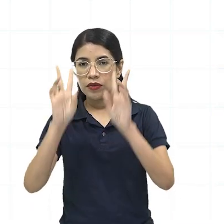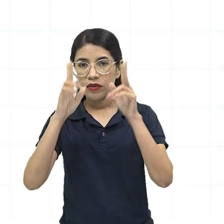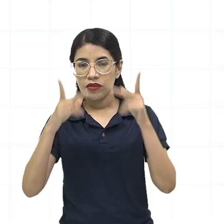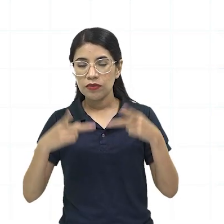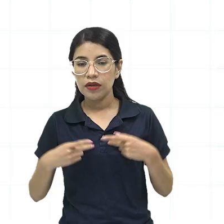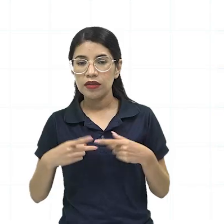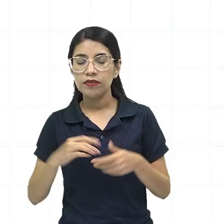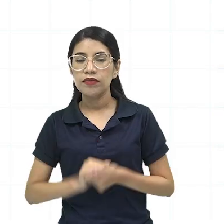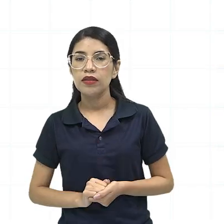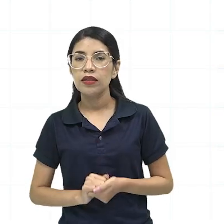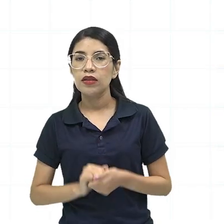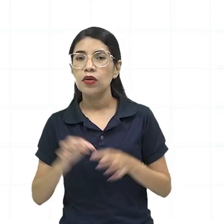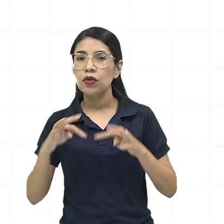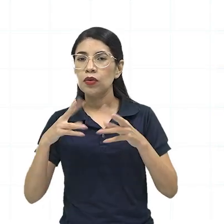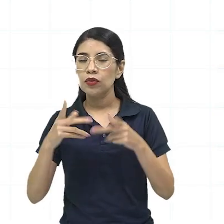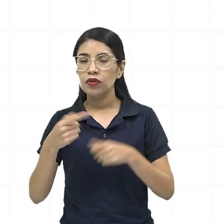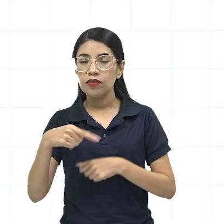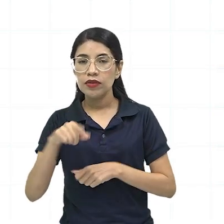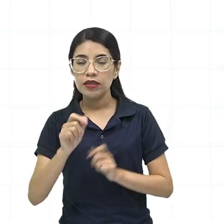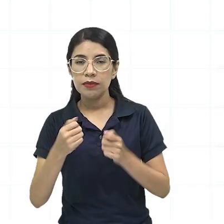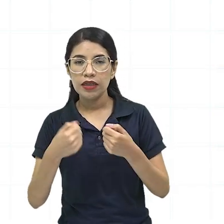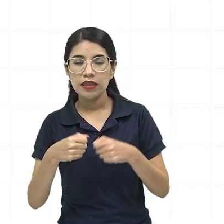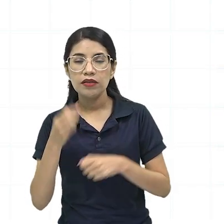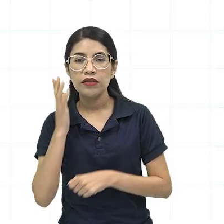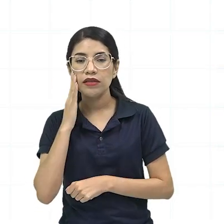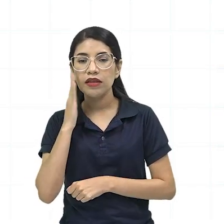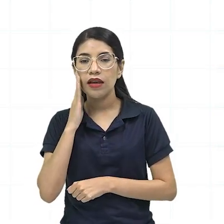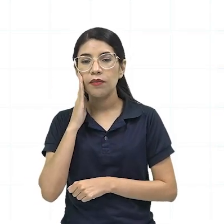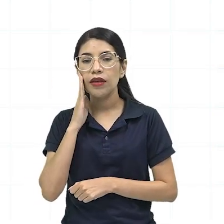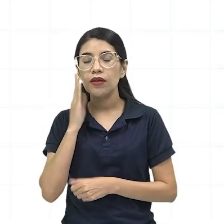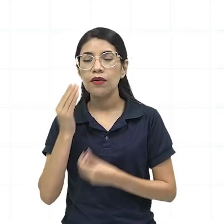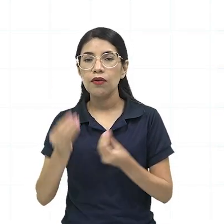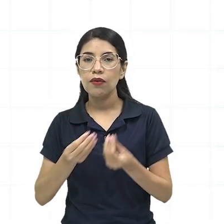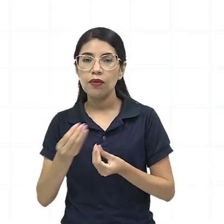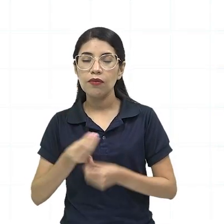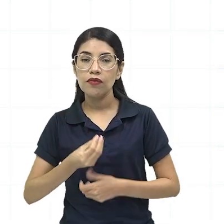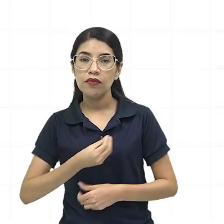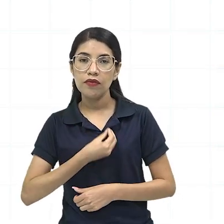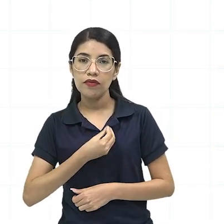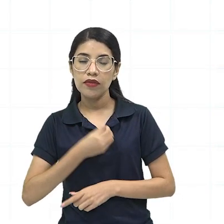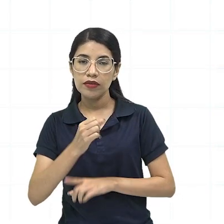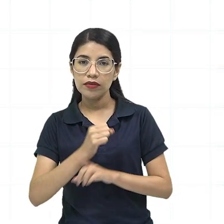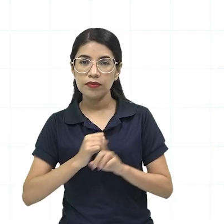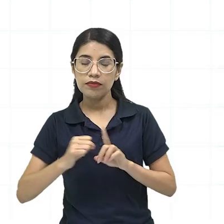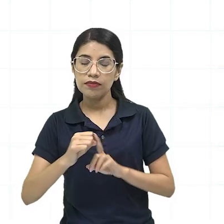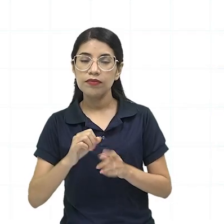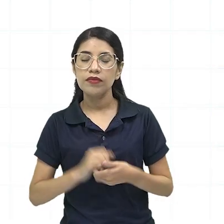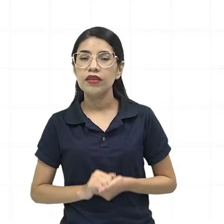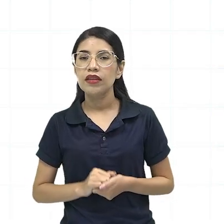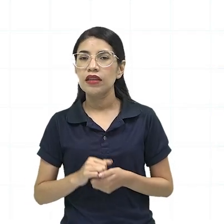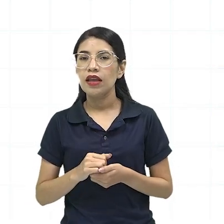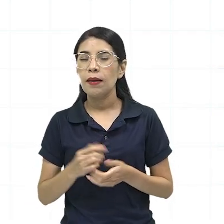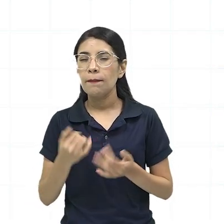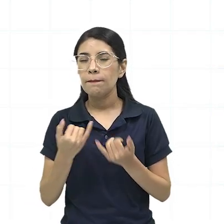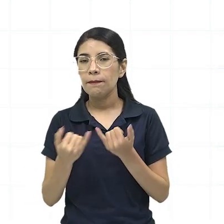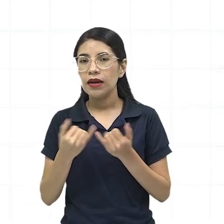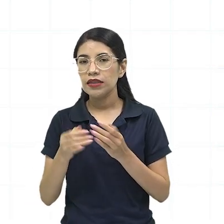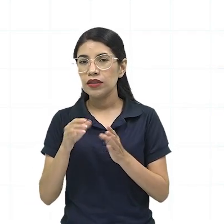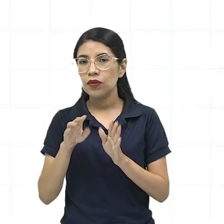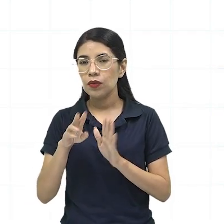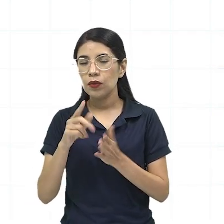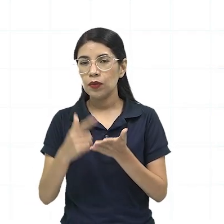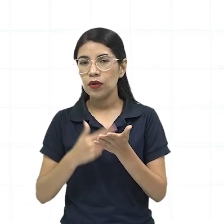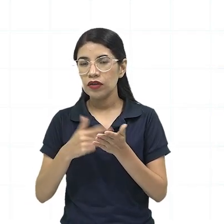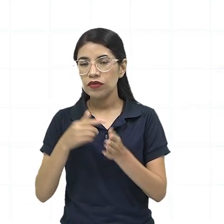viver em sociedade. Funciona quase como um manual. É bem interessante, revistas fazem muito isso, tratam como se